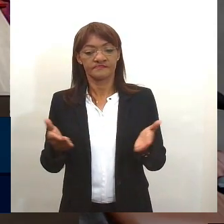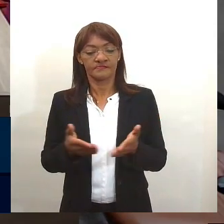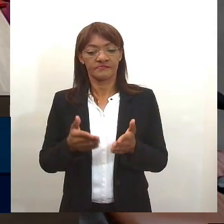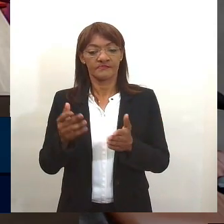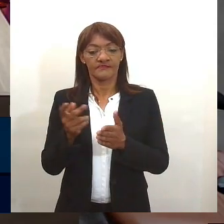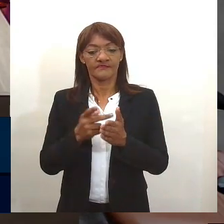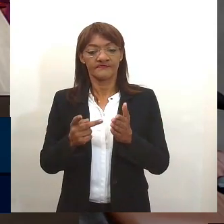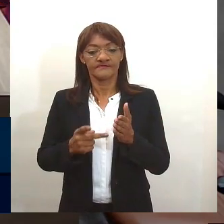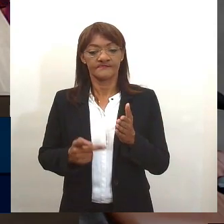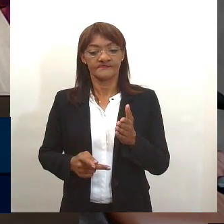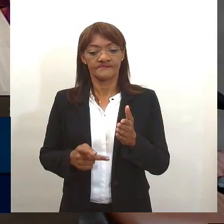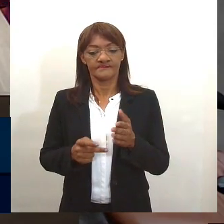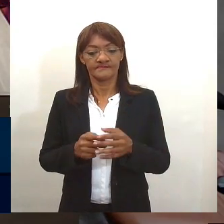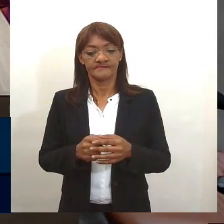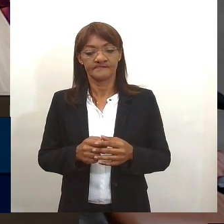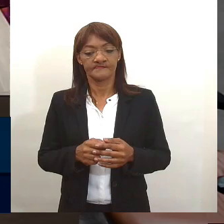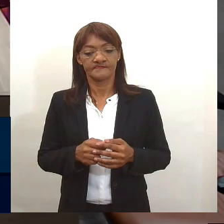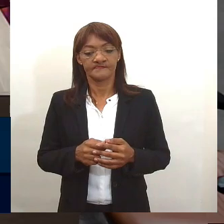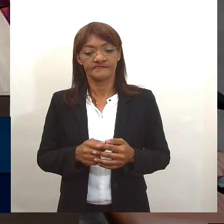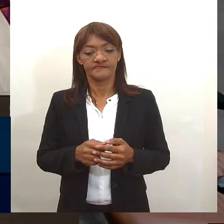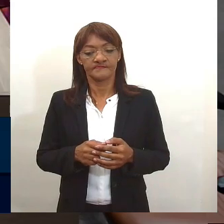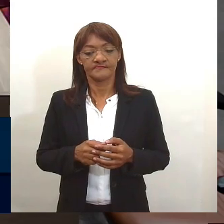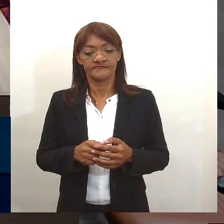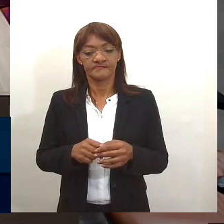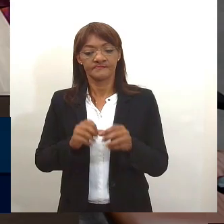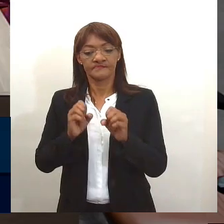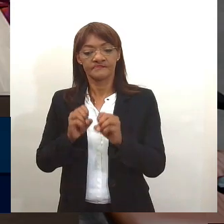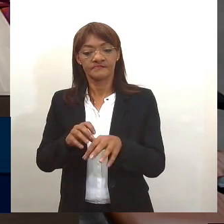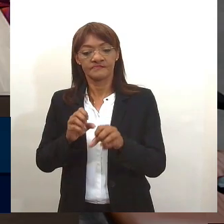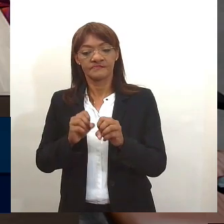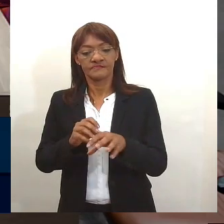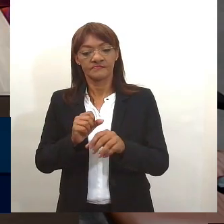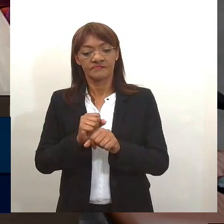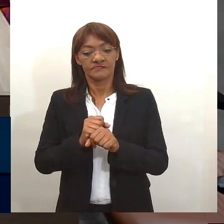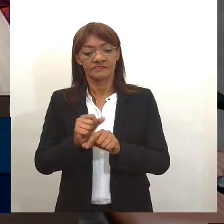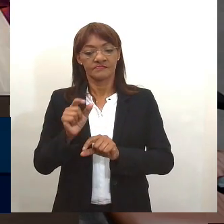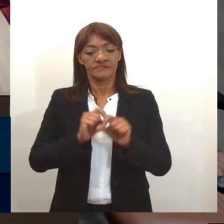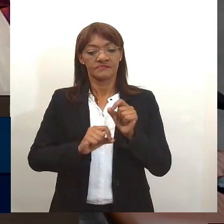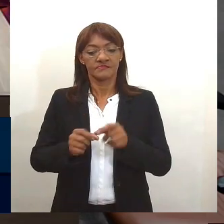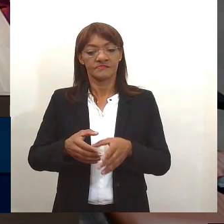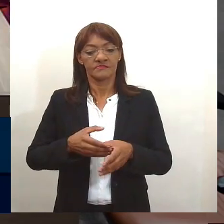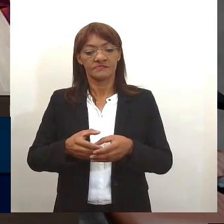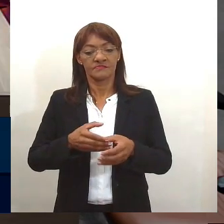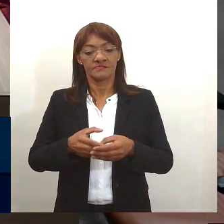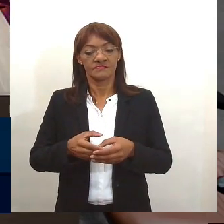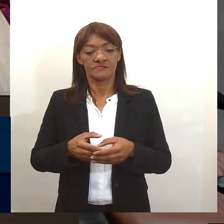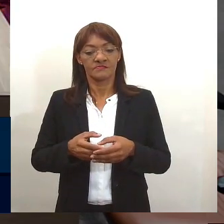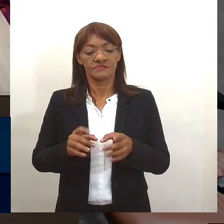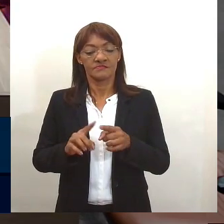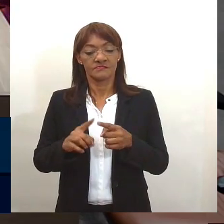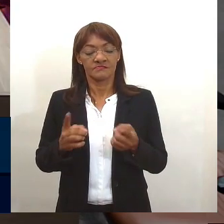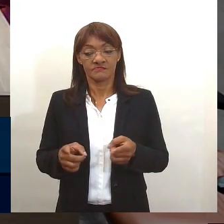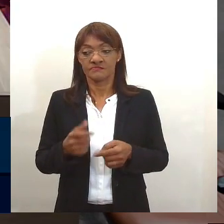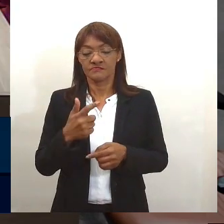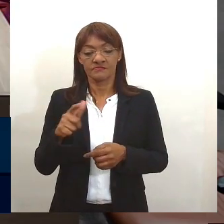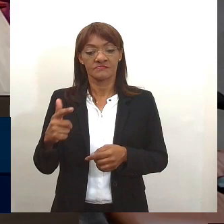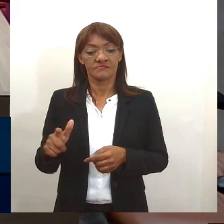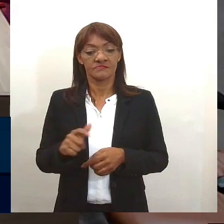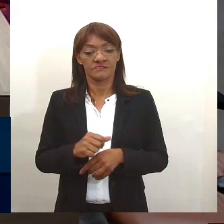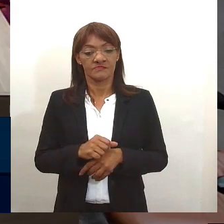da educação, né, um concurso para a área da educação, mas os outros setores, né, a gente percebe